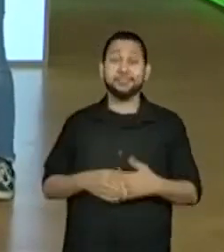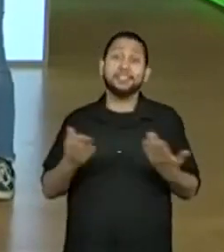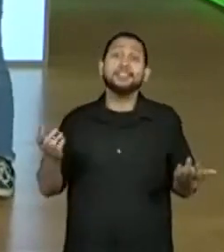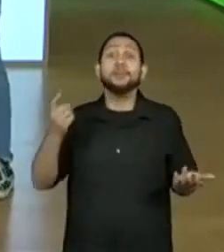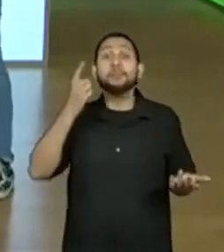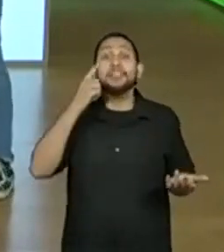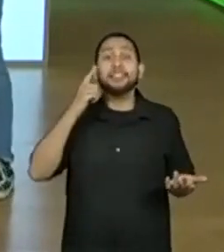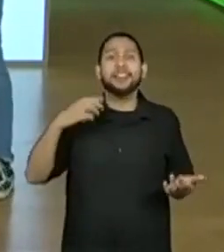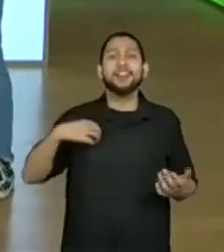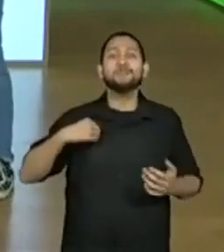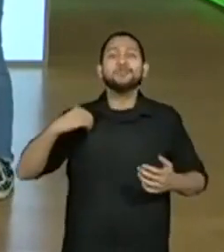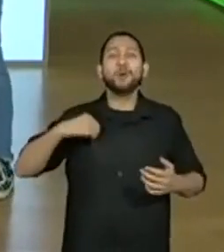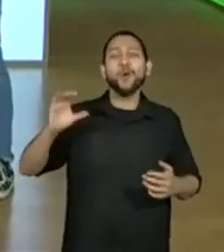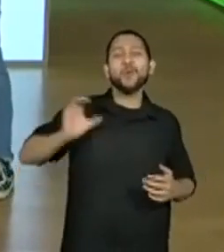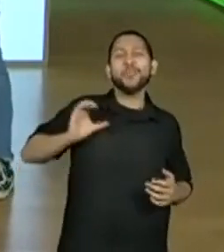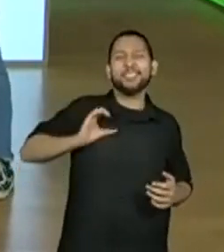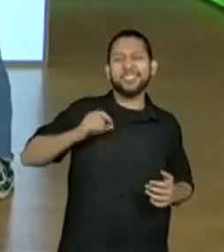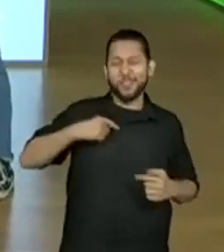Vai, Corinthians, ganha.